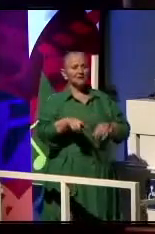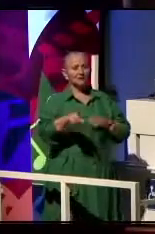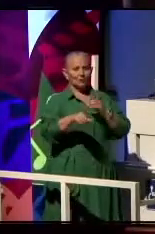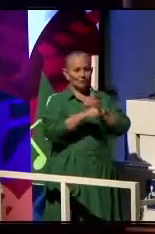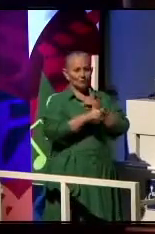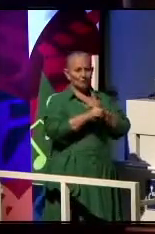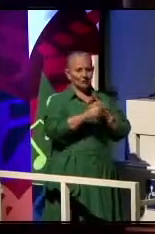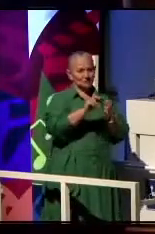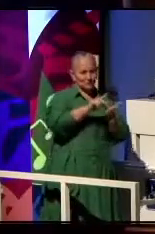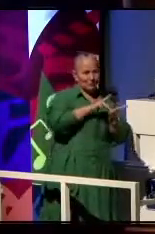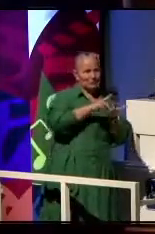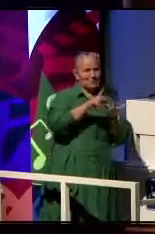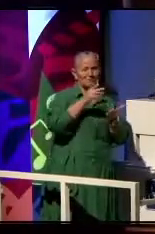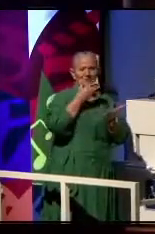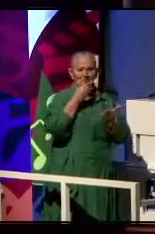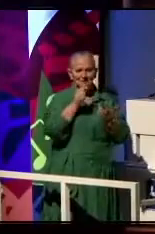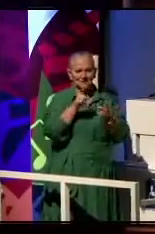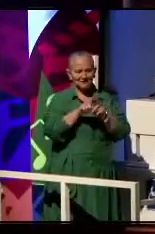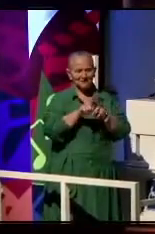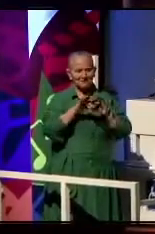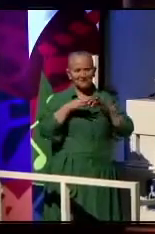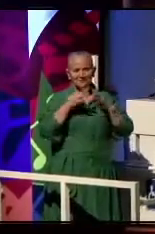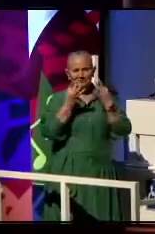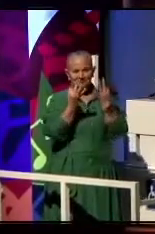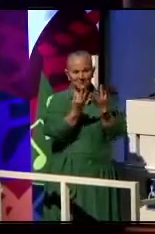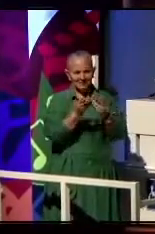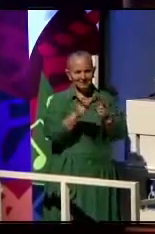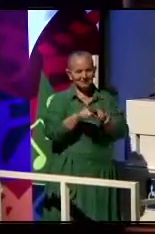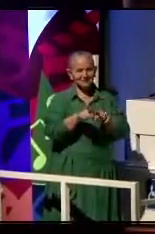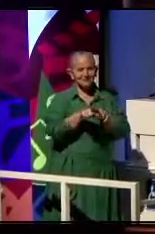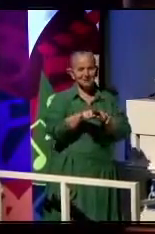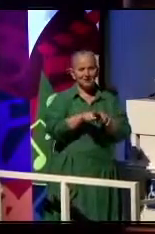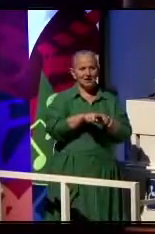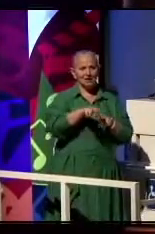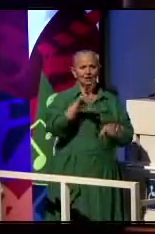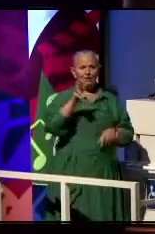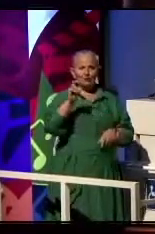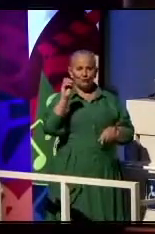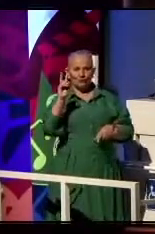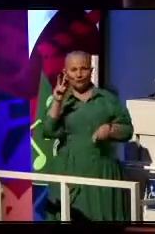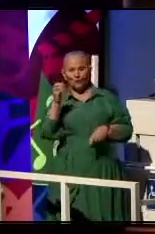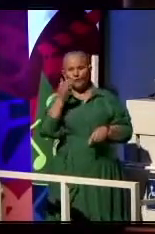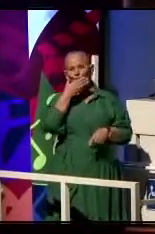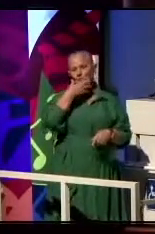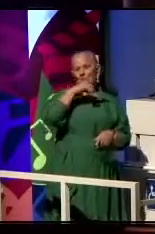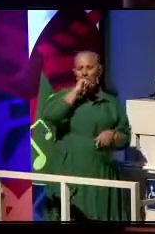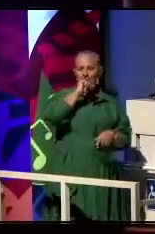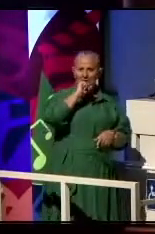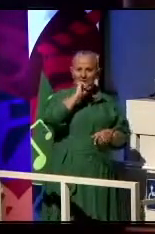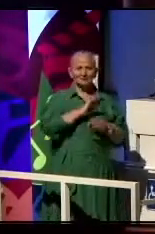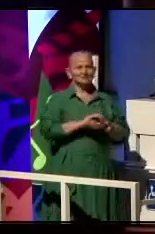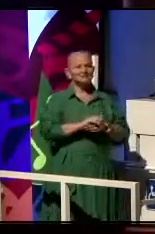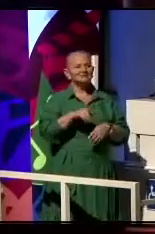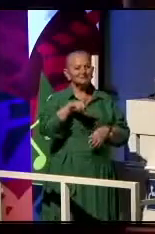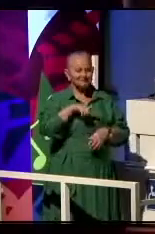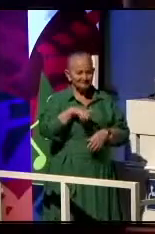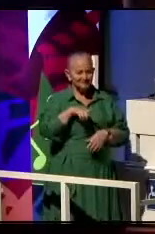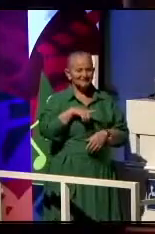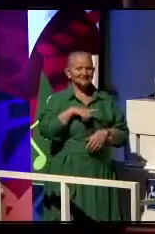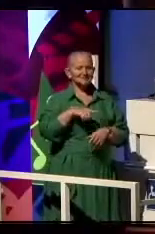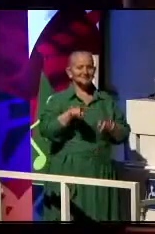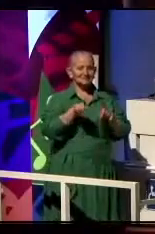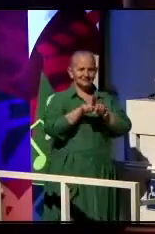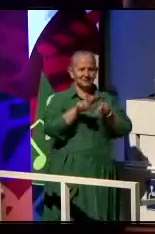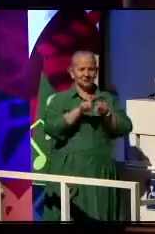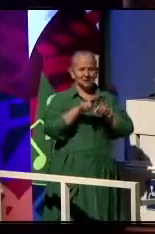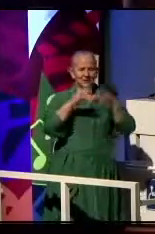influências, né, da minha família da europeia, do meu avô, da minha mãe, do meu pai, eu tenho também os